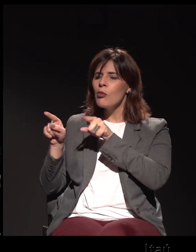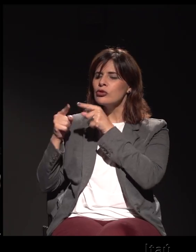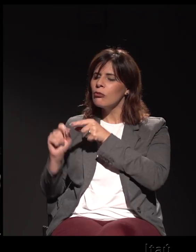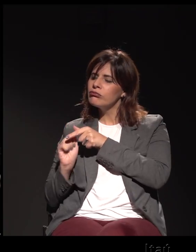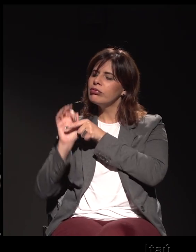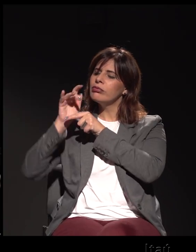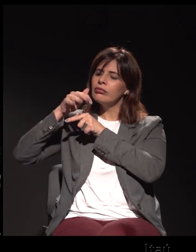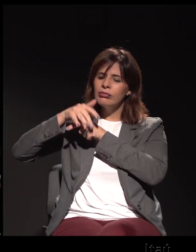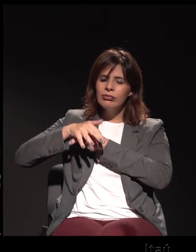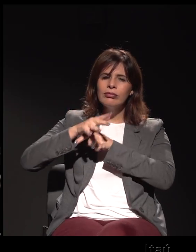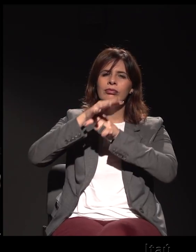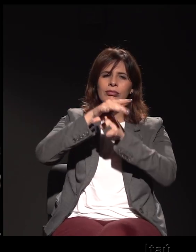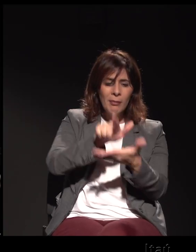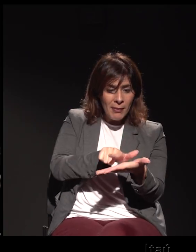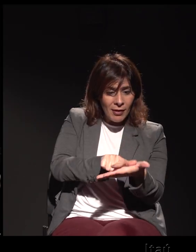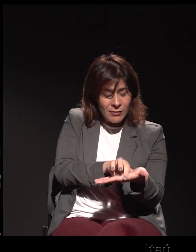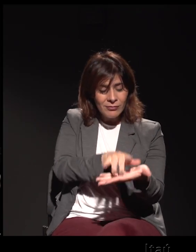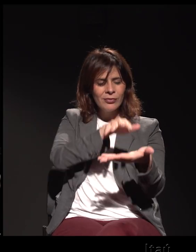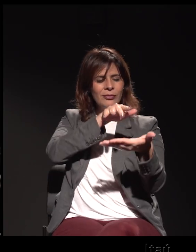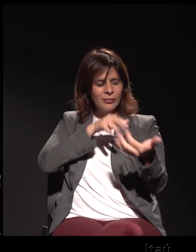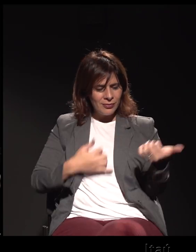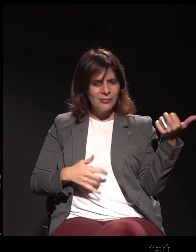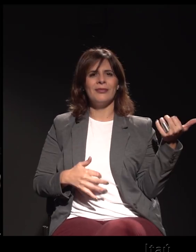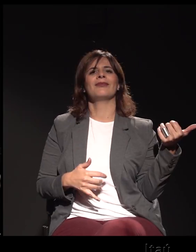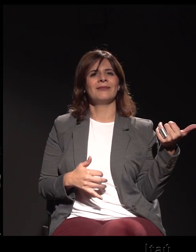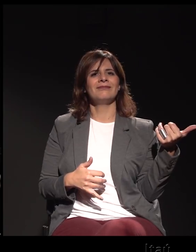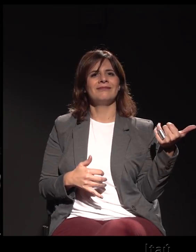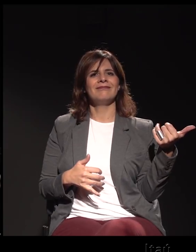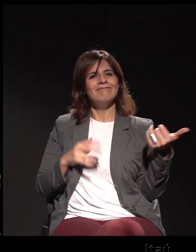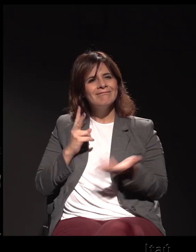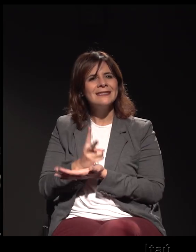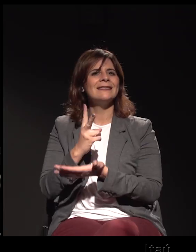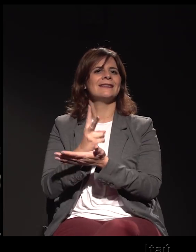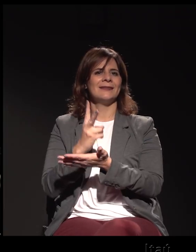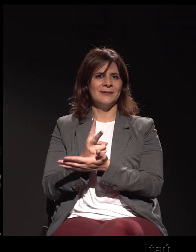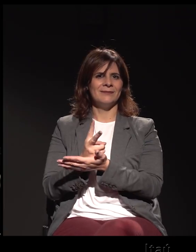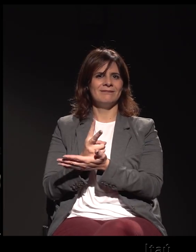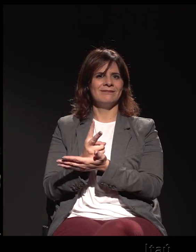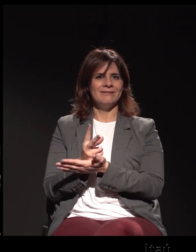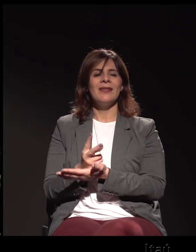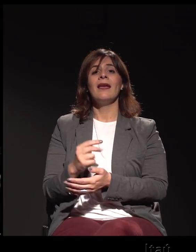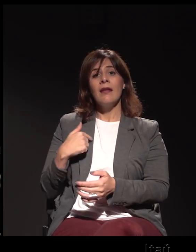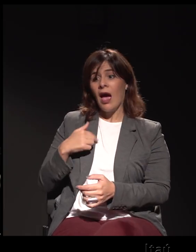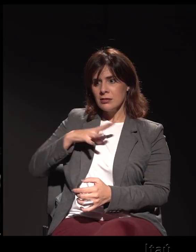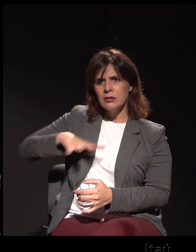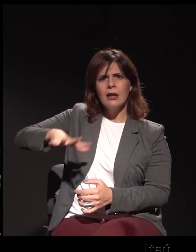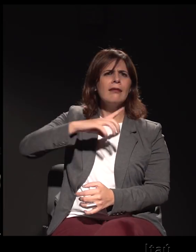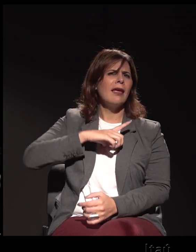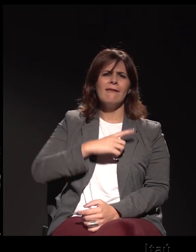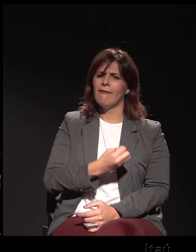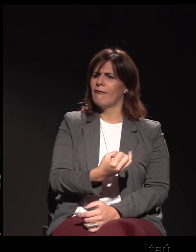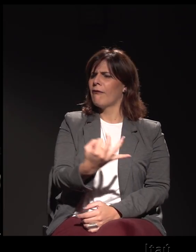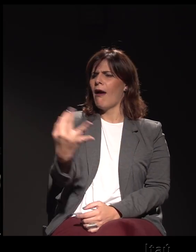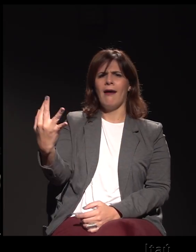que te mobilizou. Mas a cidade ela é repleta, né, de entidades sonoras. Quando